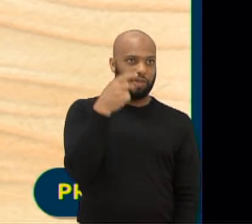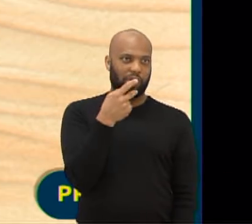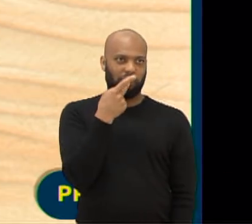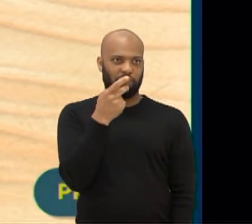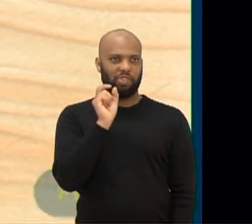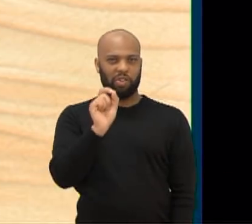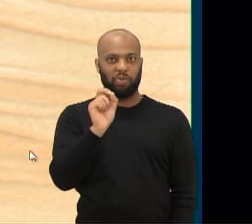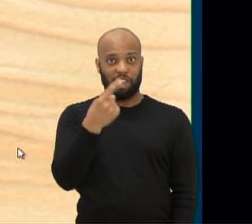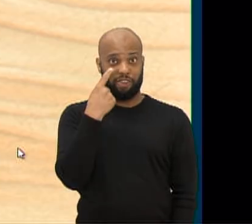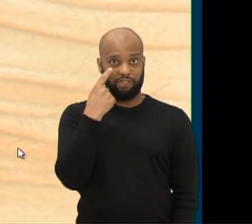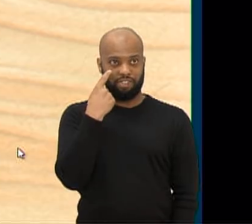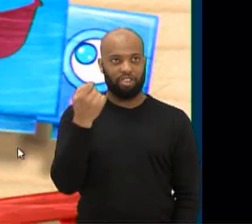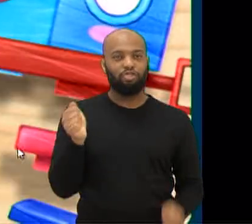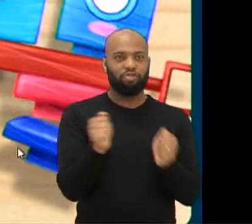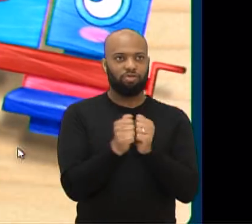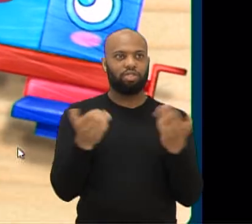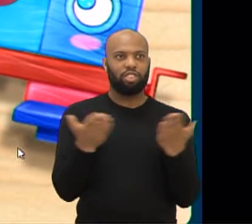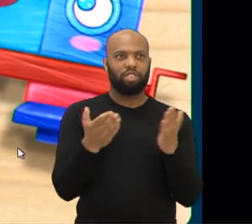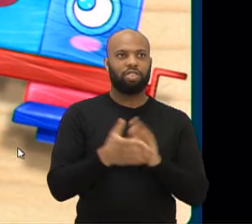se é isso mesmo?